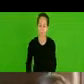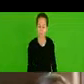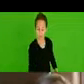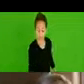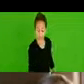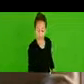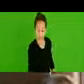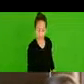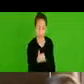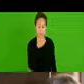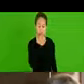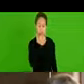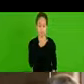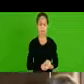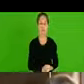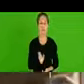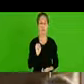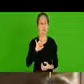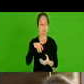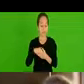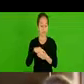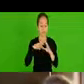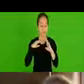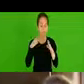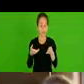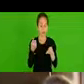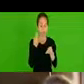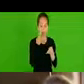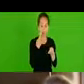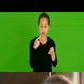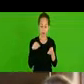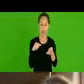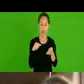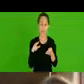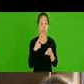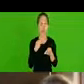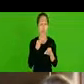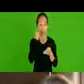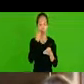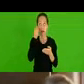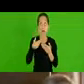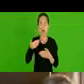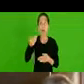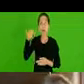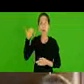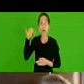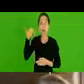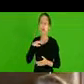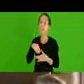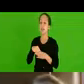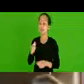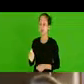Etnografia. Se o foco de interesse dos etnógrafos, e aí a gente traz a experiência anterior, ela surge na antropologia,